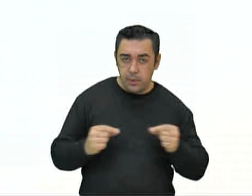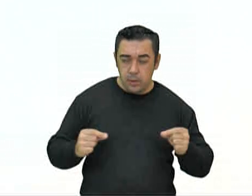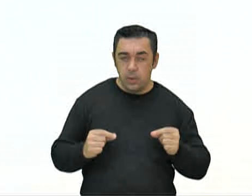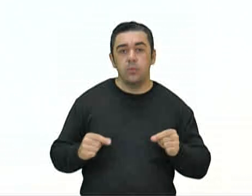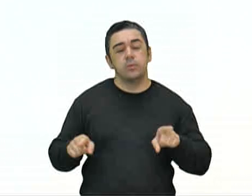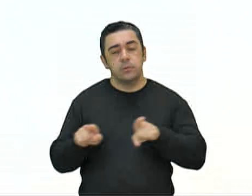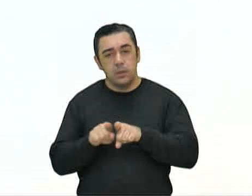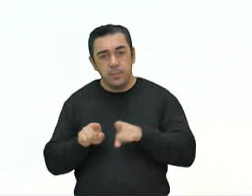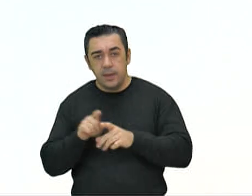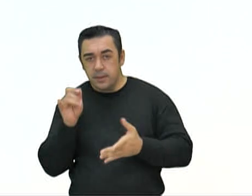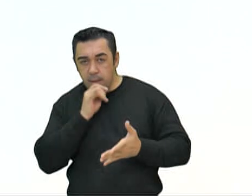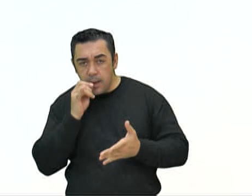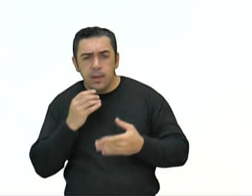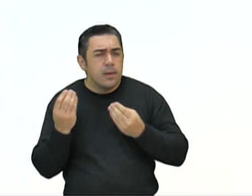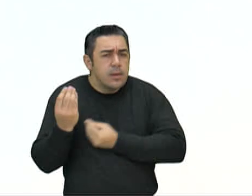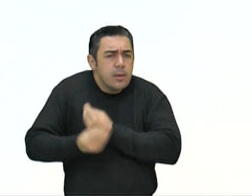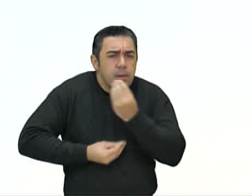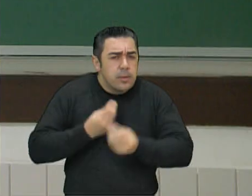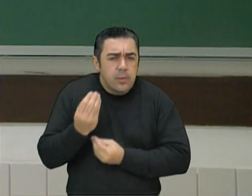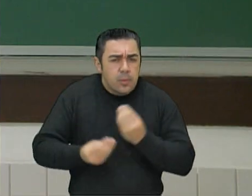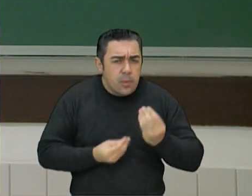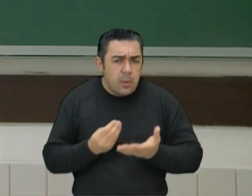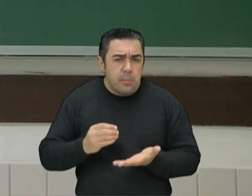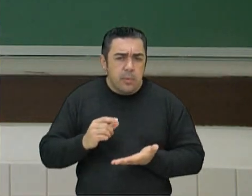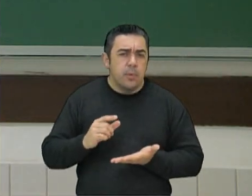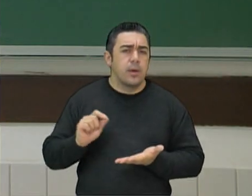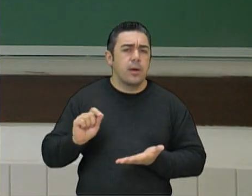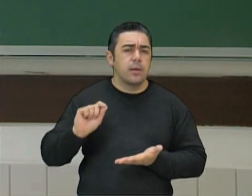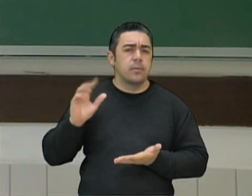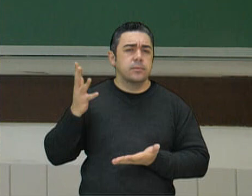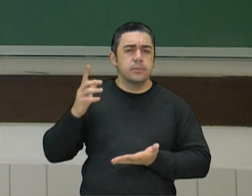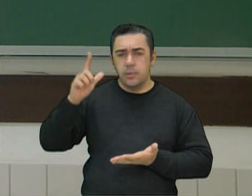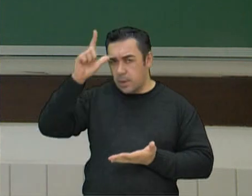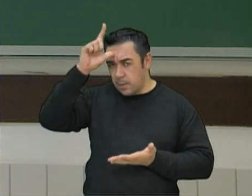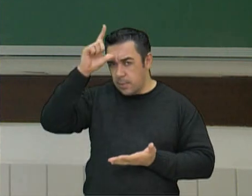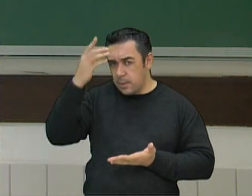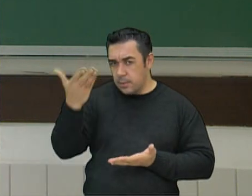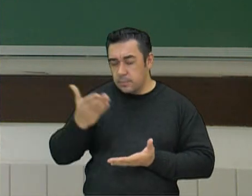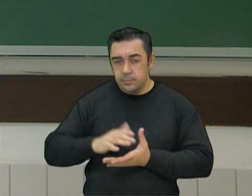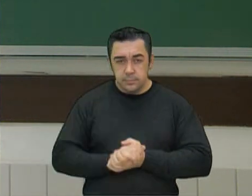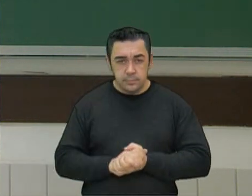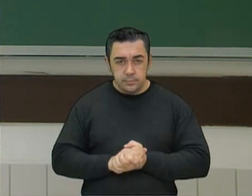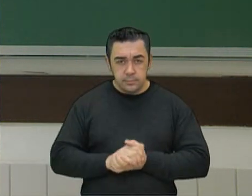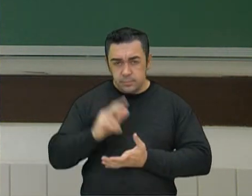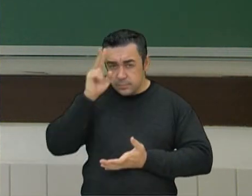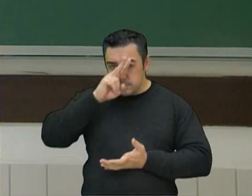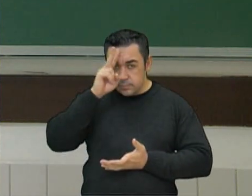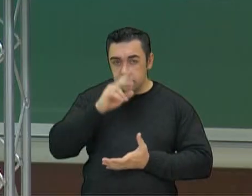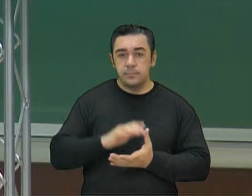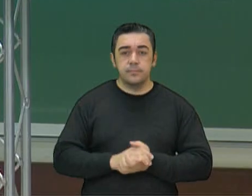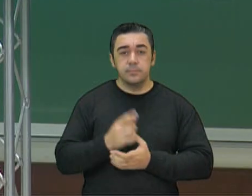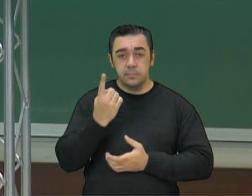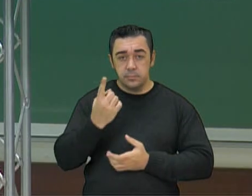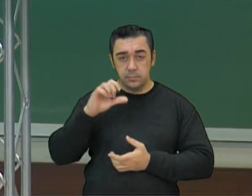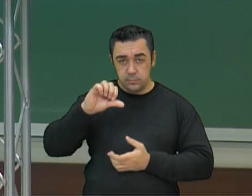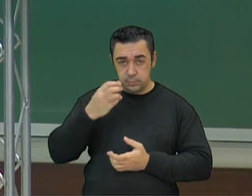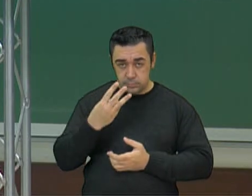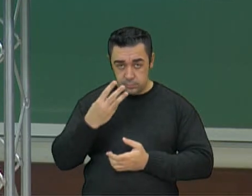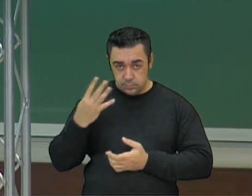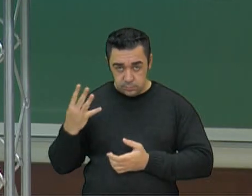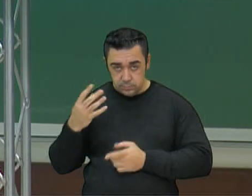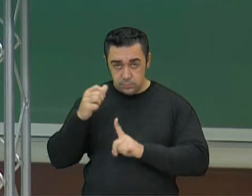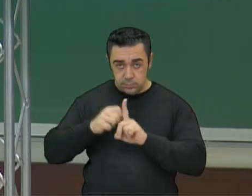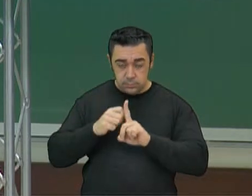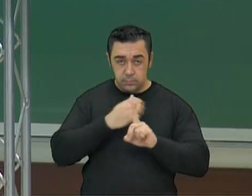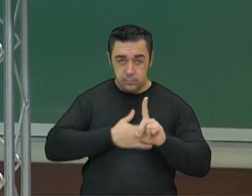e da Itália. E a expansão territorial da Alemanha. Aí, ó. Lembra, em 1934, em